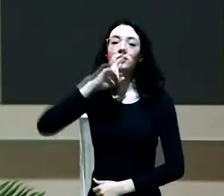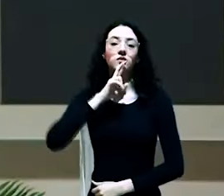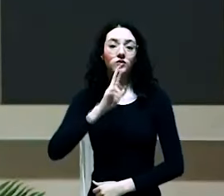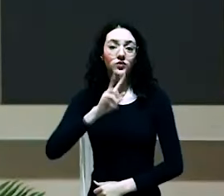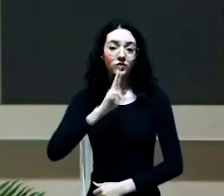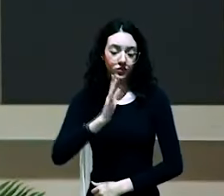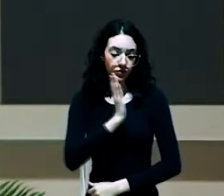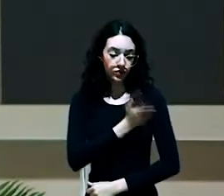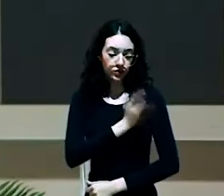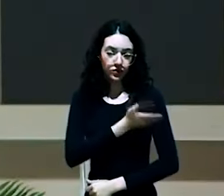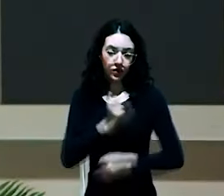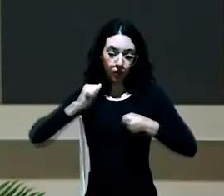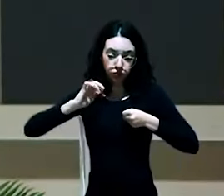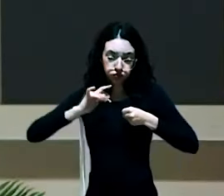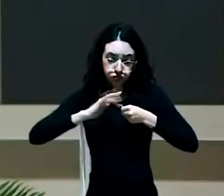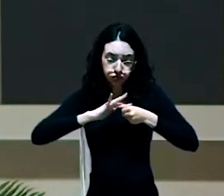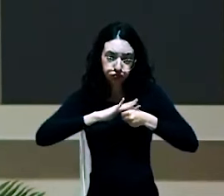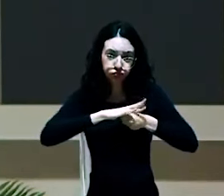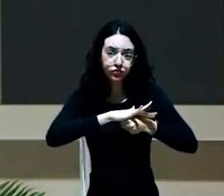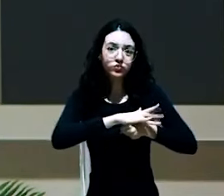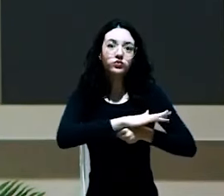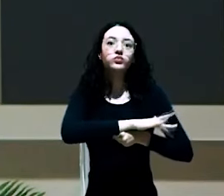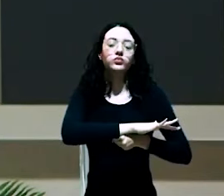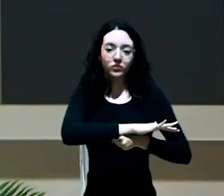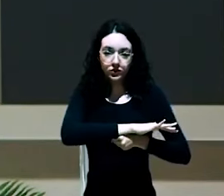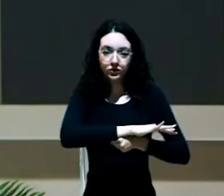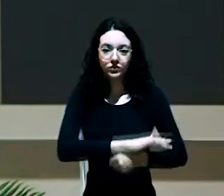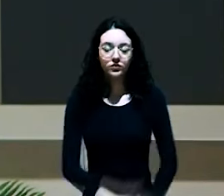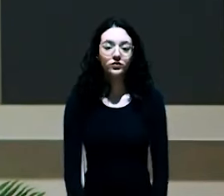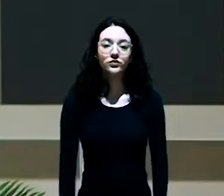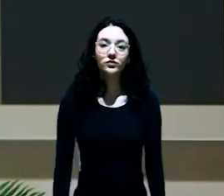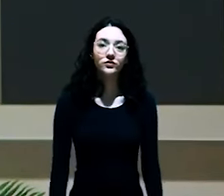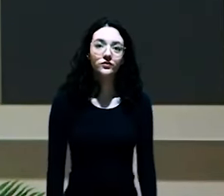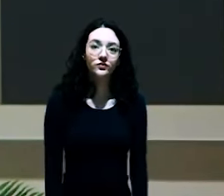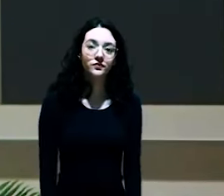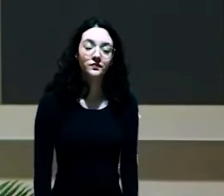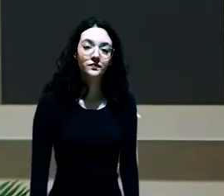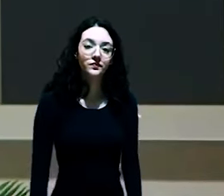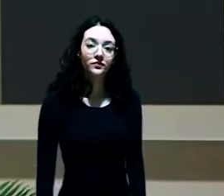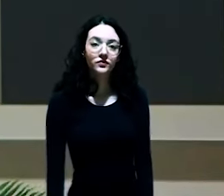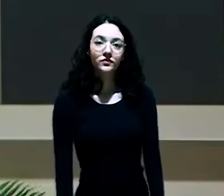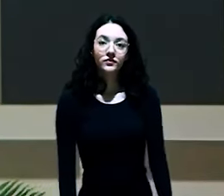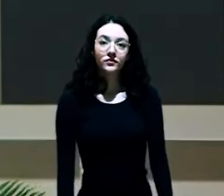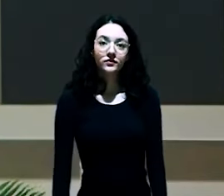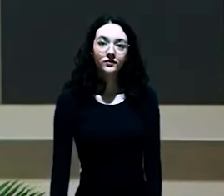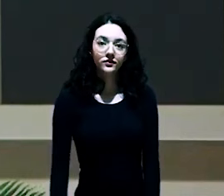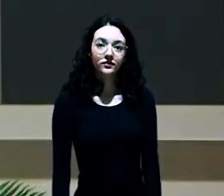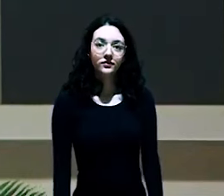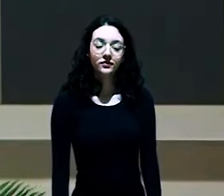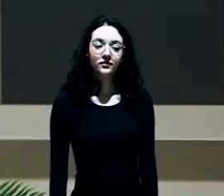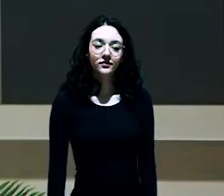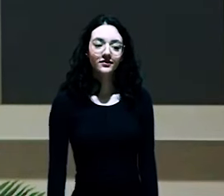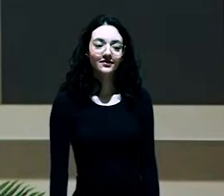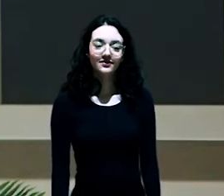Esses são os 5 argumentos teológicos. Amados irmãos, e graças a Deus que eles